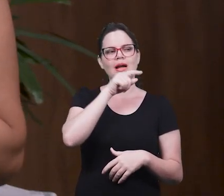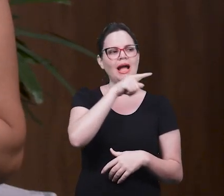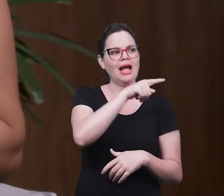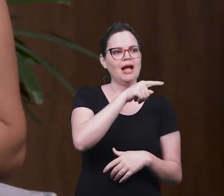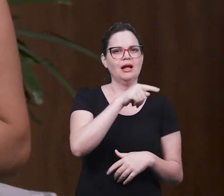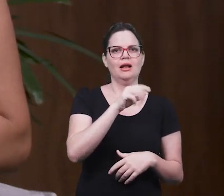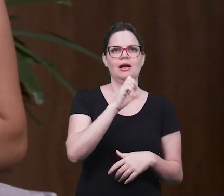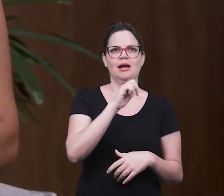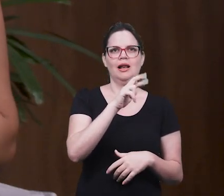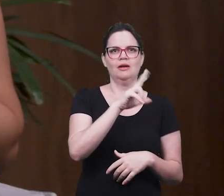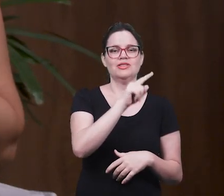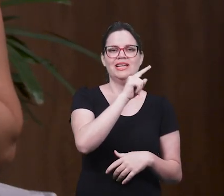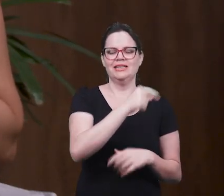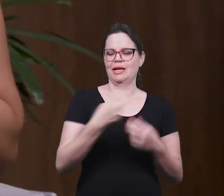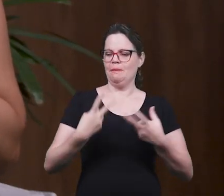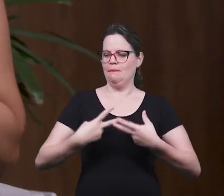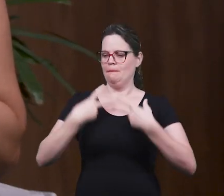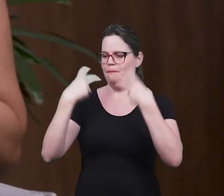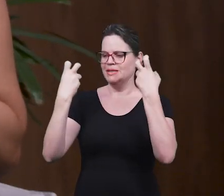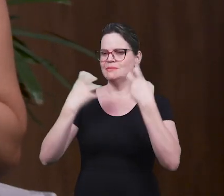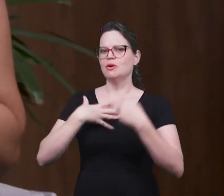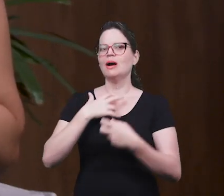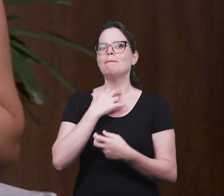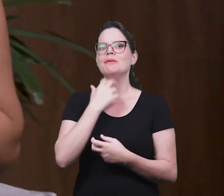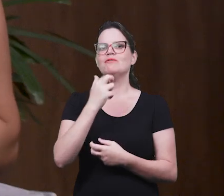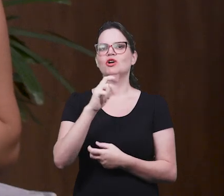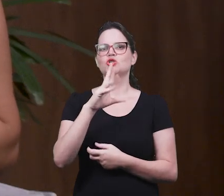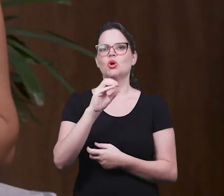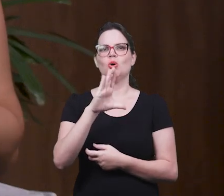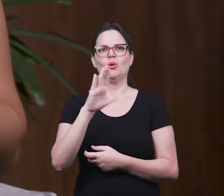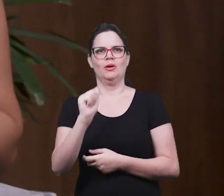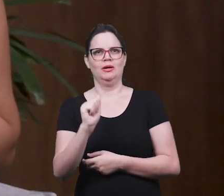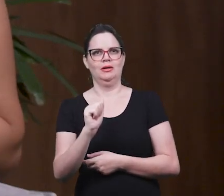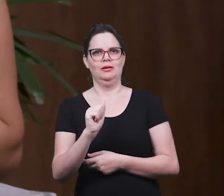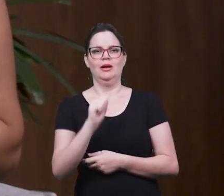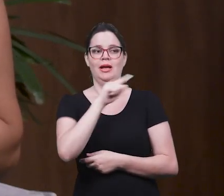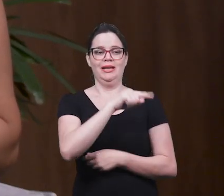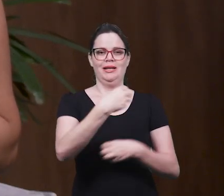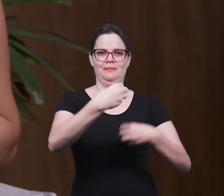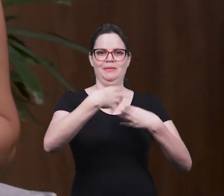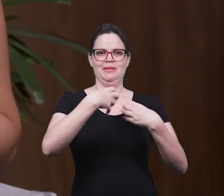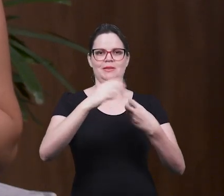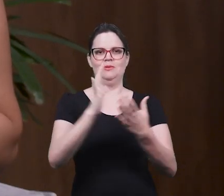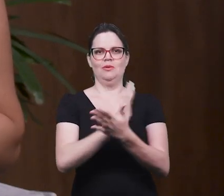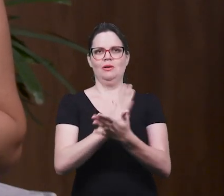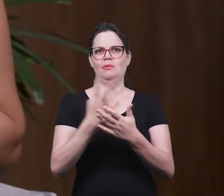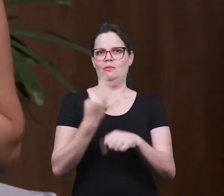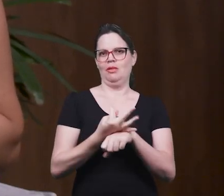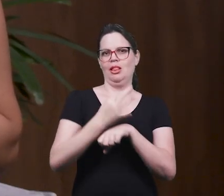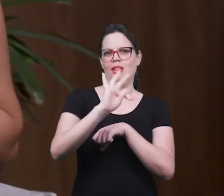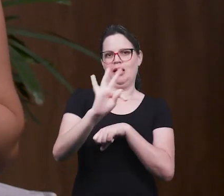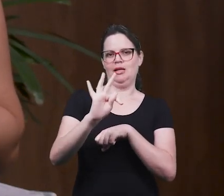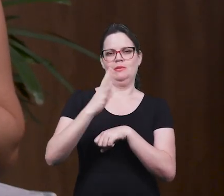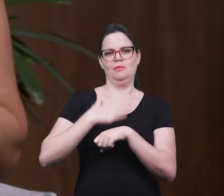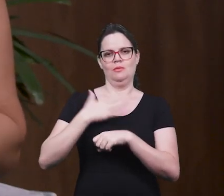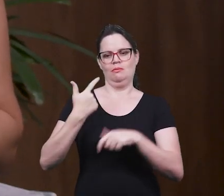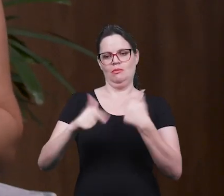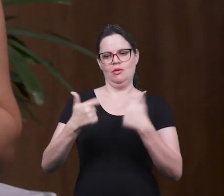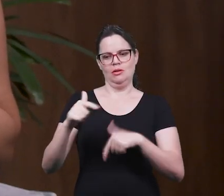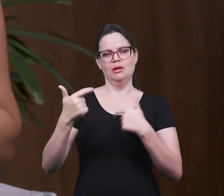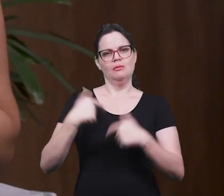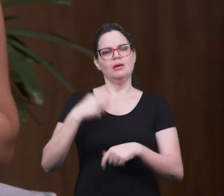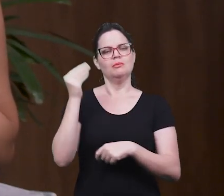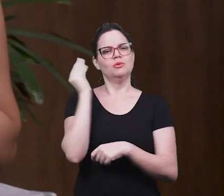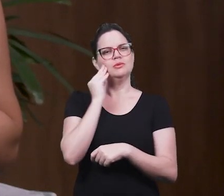para a Cláudia e ela viu que minha voz estava rouca, né? Ela, antes de me responder o que eu tinha perguntado, ela já me ensinou algumas técnicas para eu fazer lá no